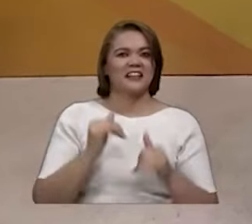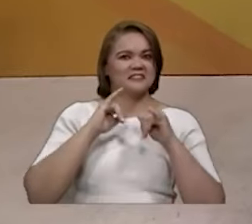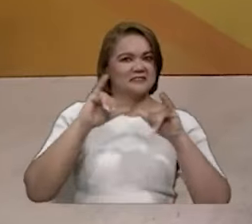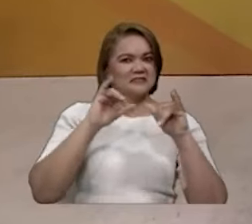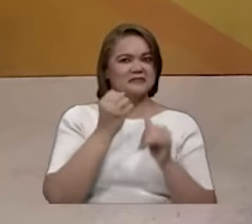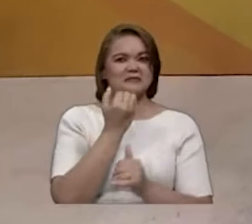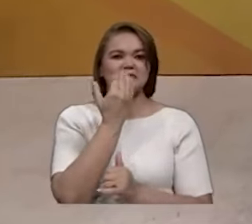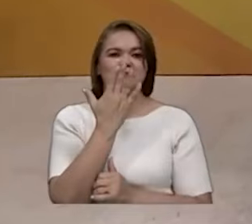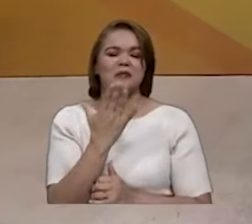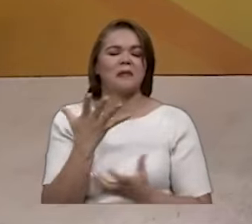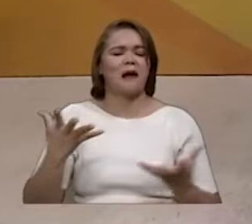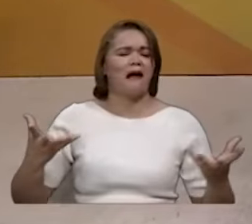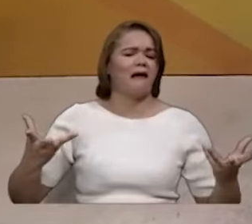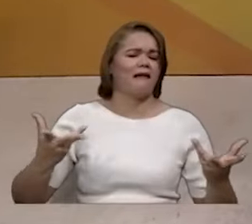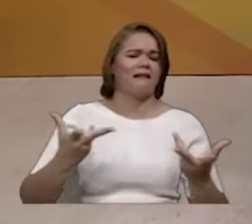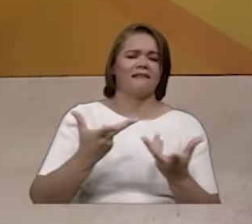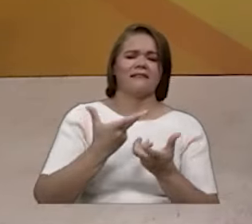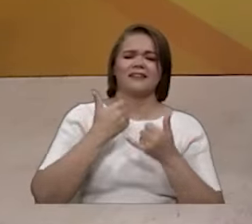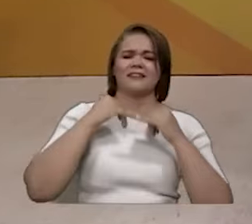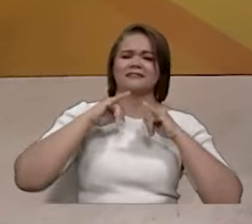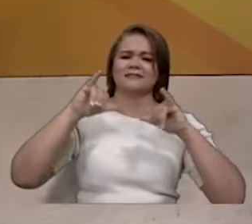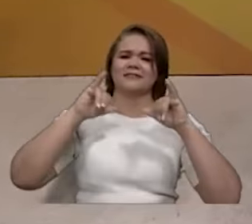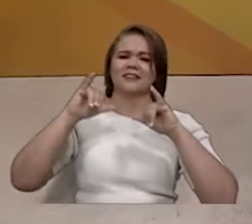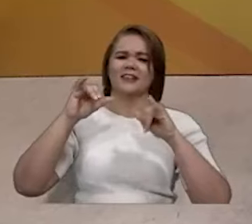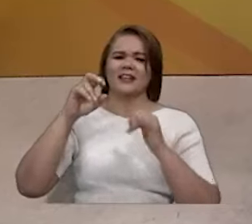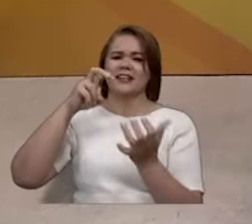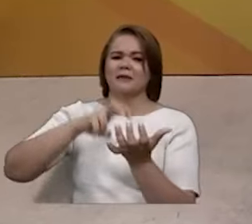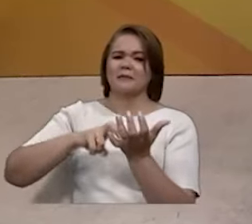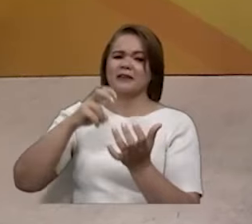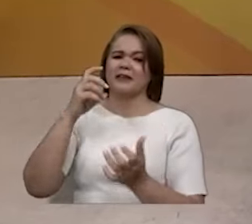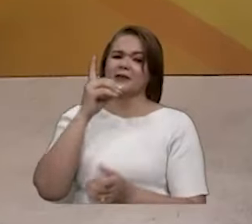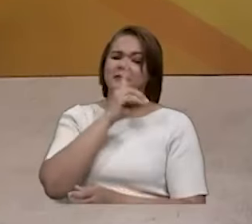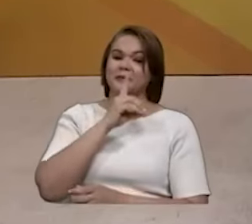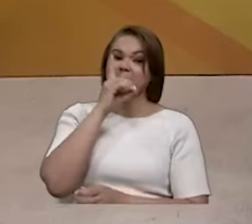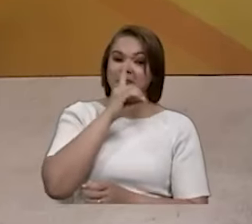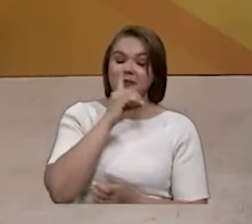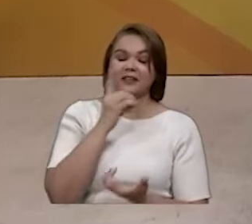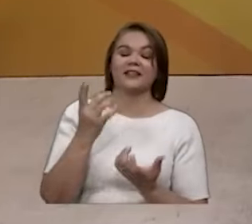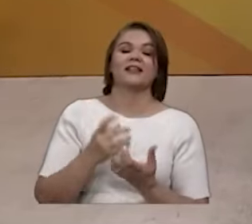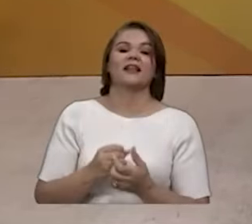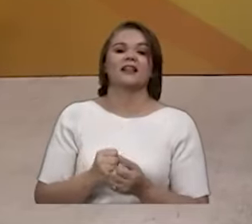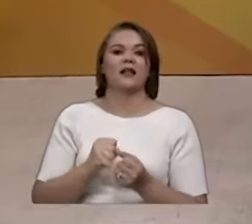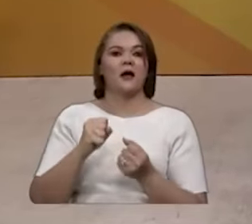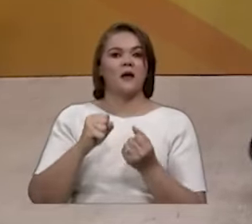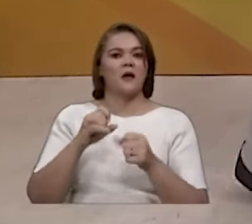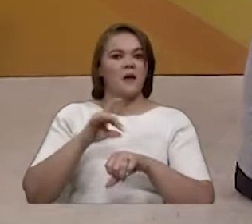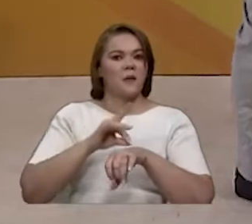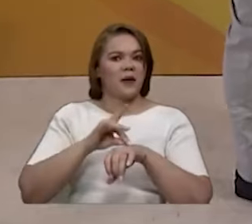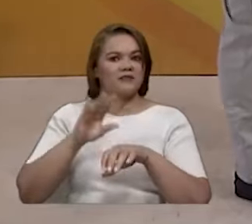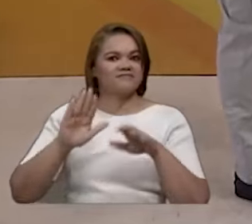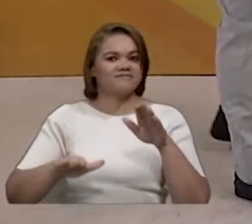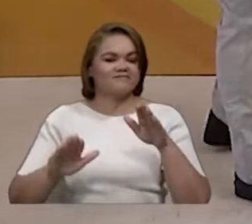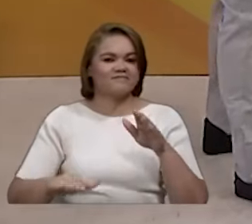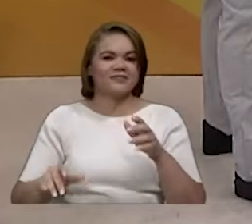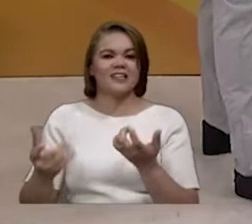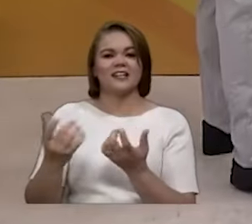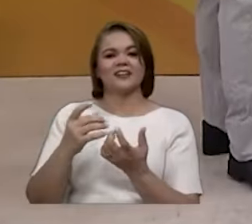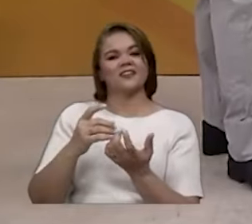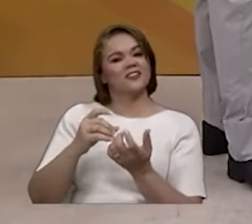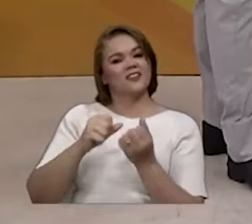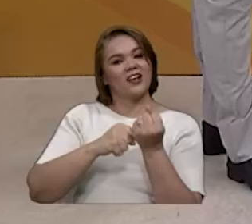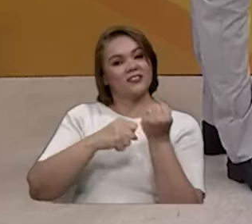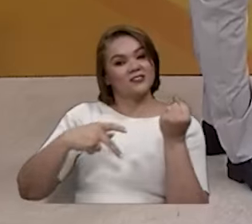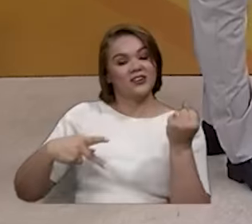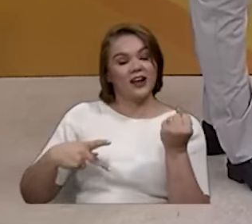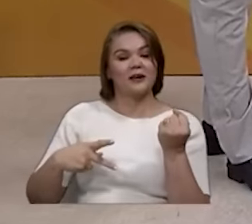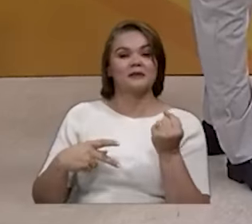para vocês nessa manhã de domingo, né? Mas, ó, o Black Friday Cajucap tá só começando. E aí a gente tá querendo,